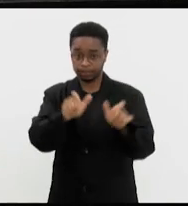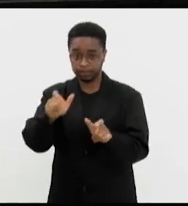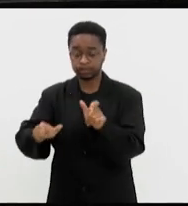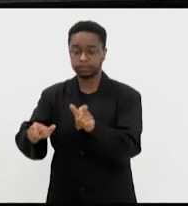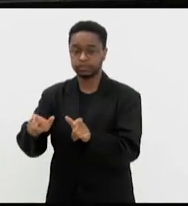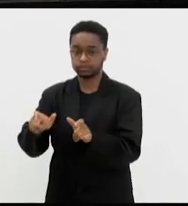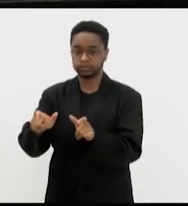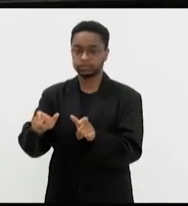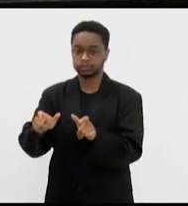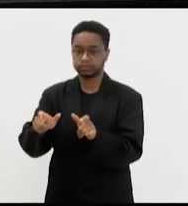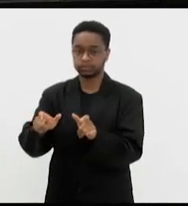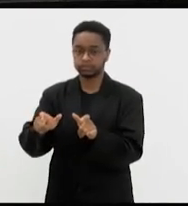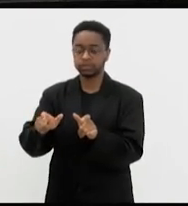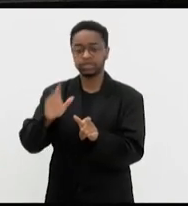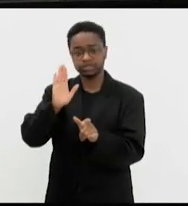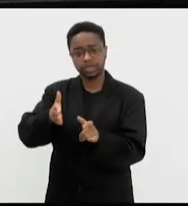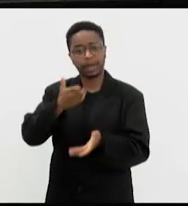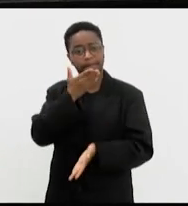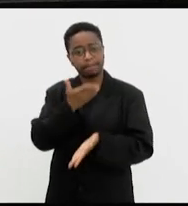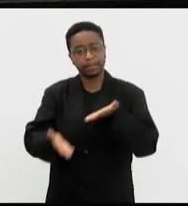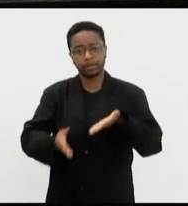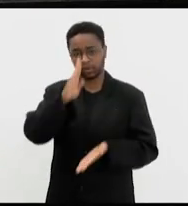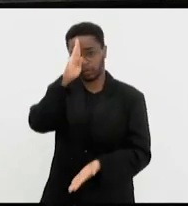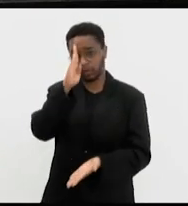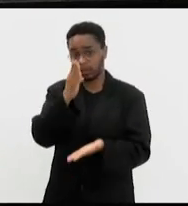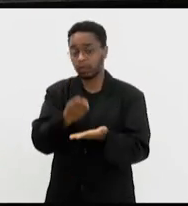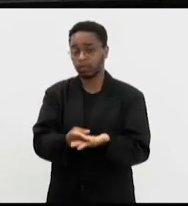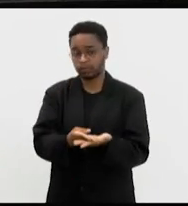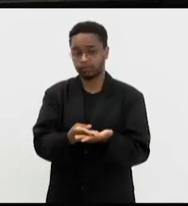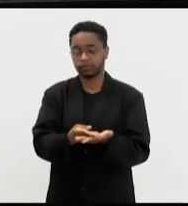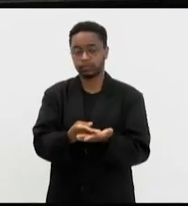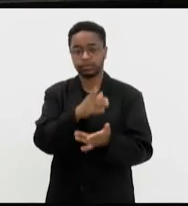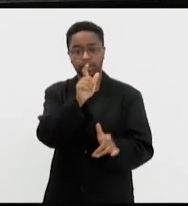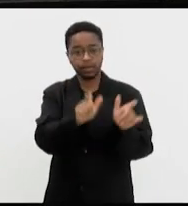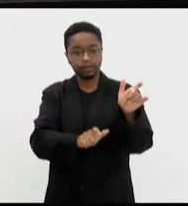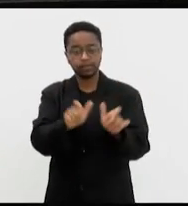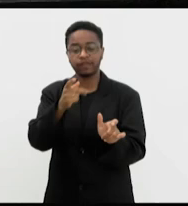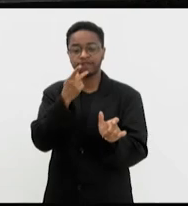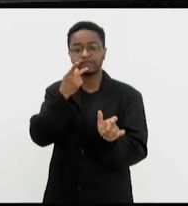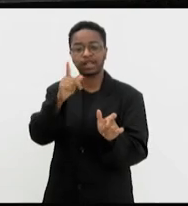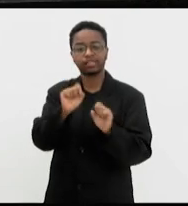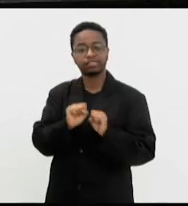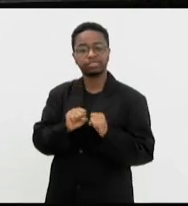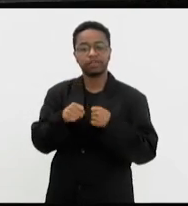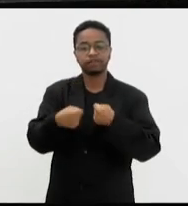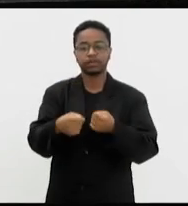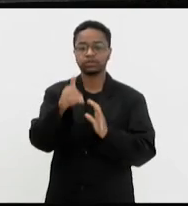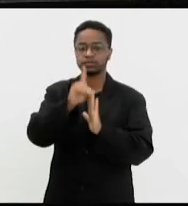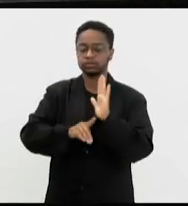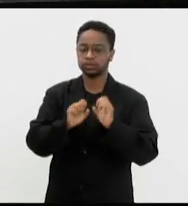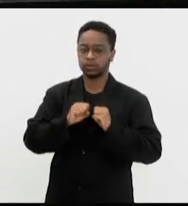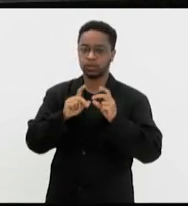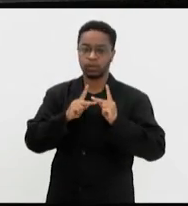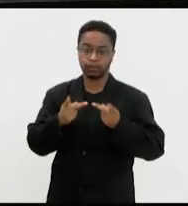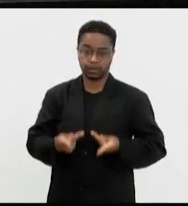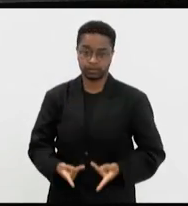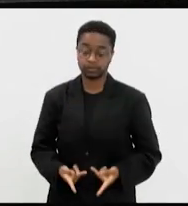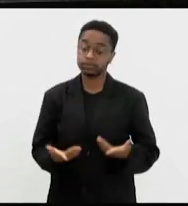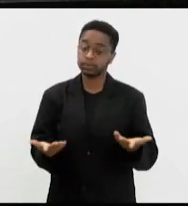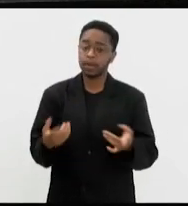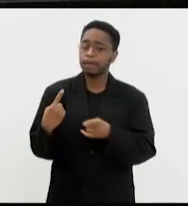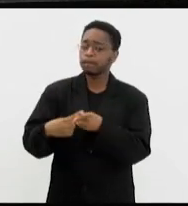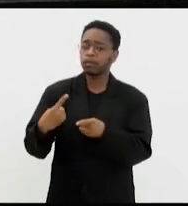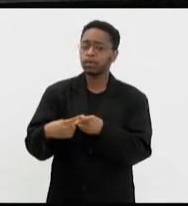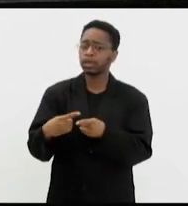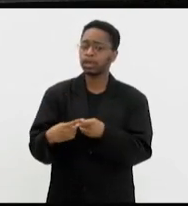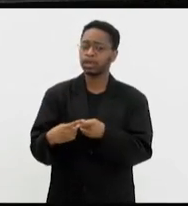pessoas perderam a confiança naqueles que se dizem defensores dos direitos humanos e por que isto